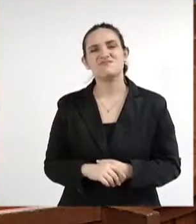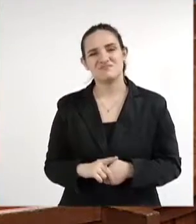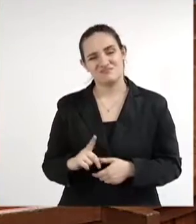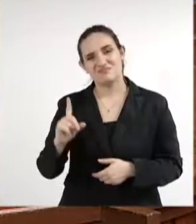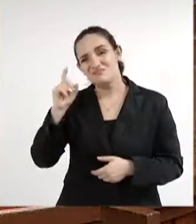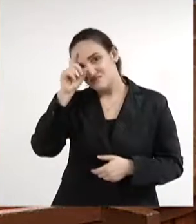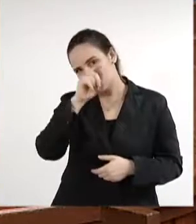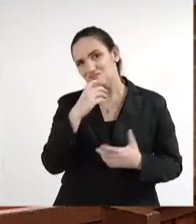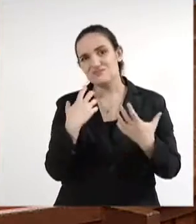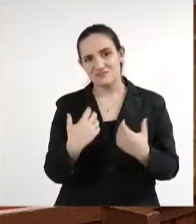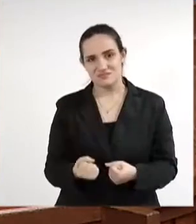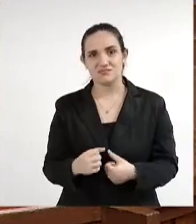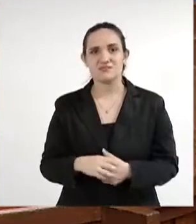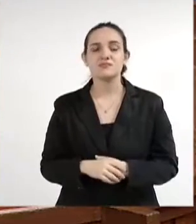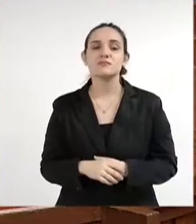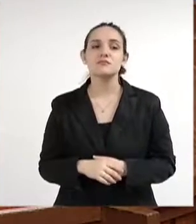isso,